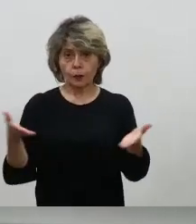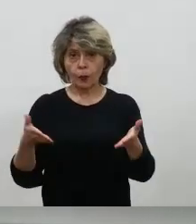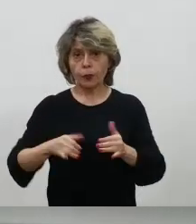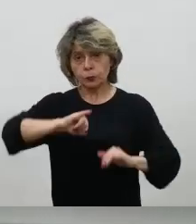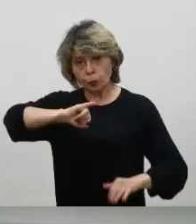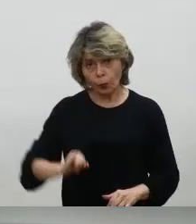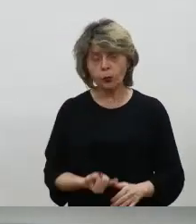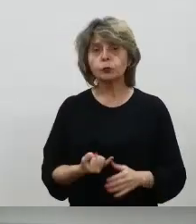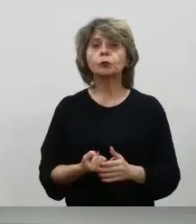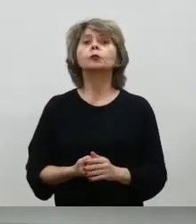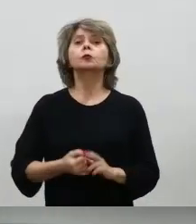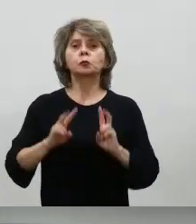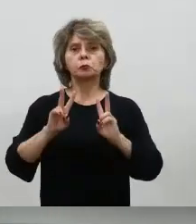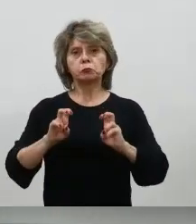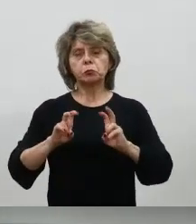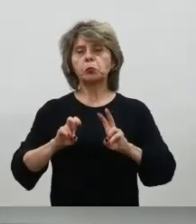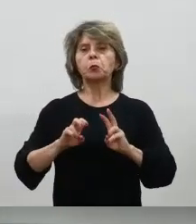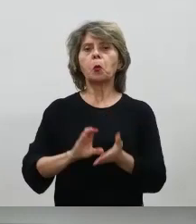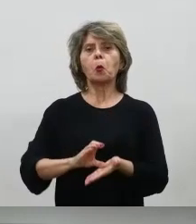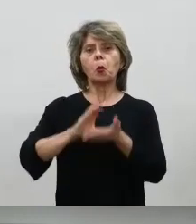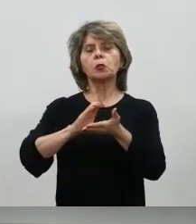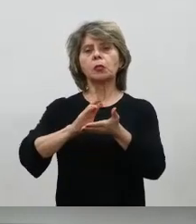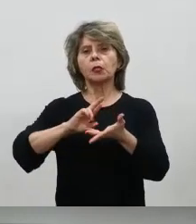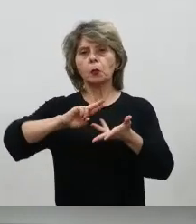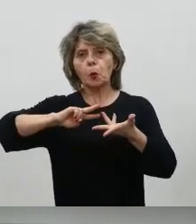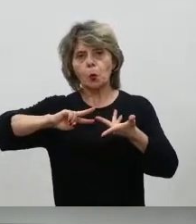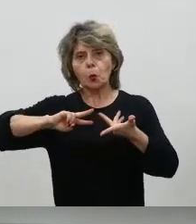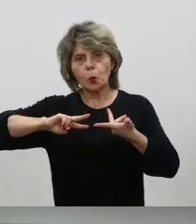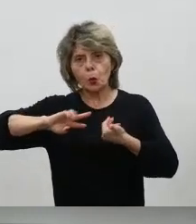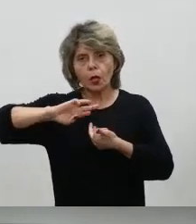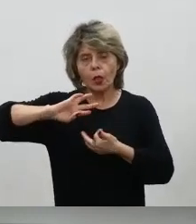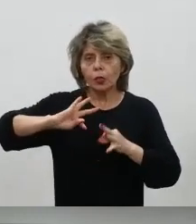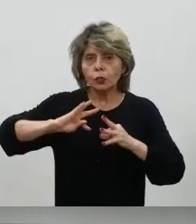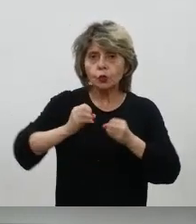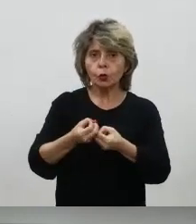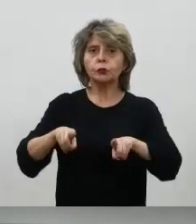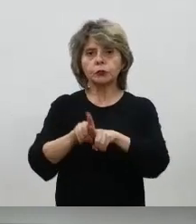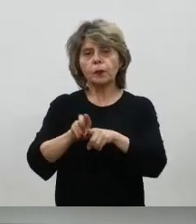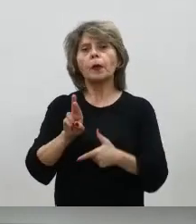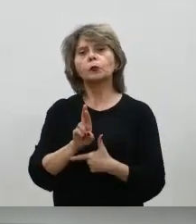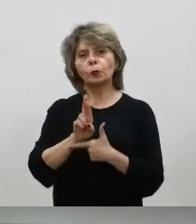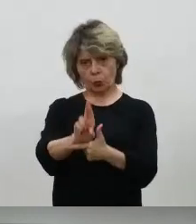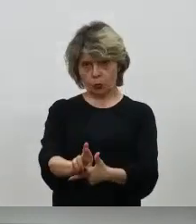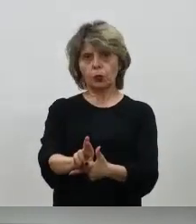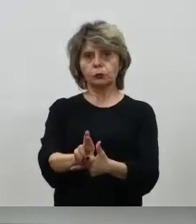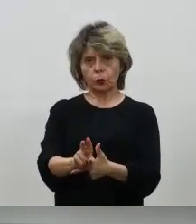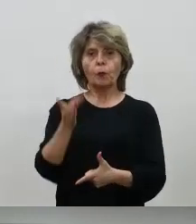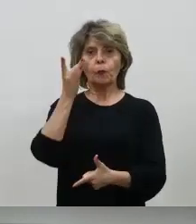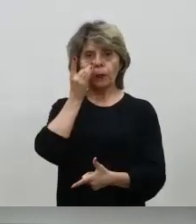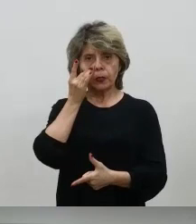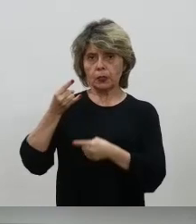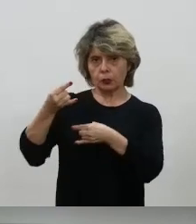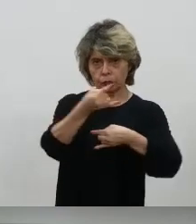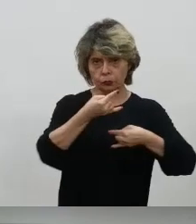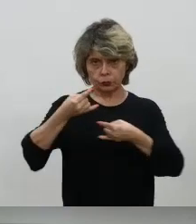matérias Por parte dos Senhores conselheiros conselheiros substituto e do doutor não